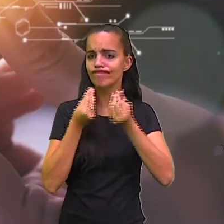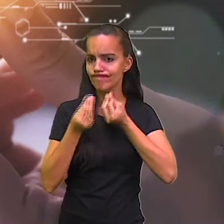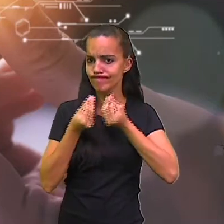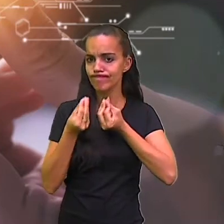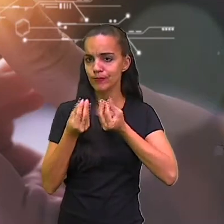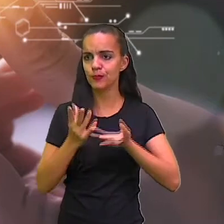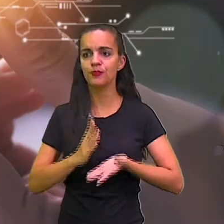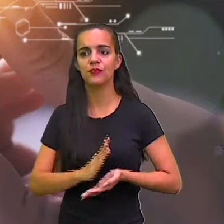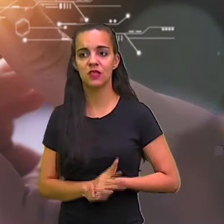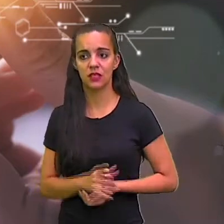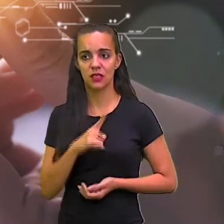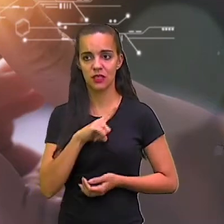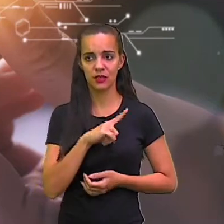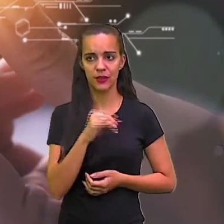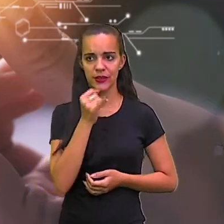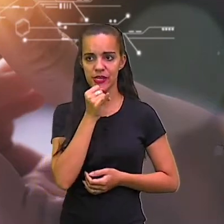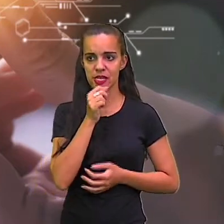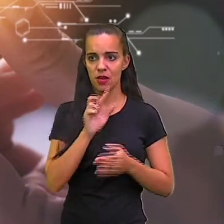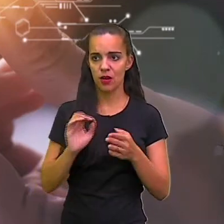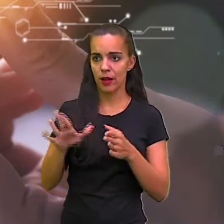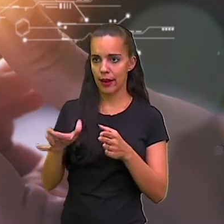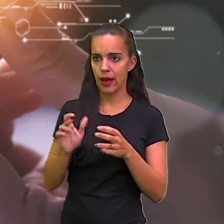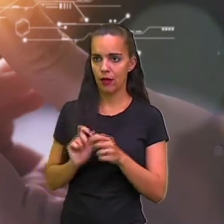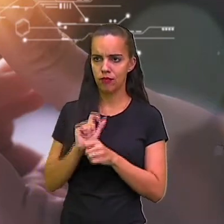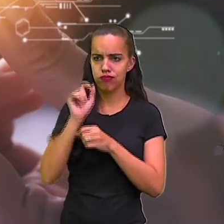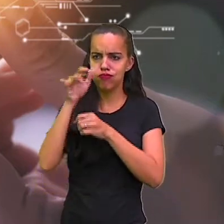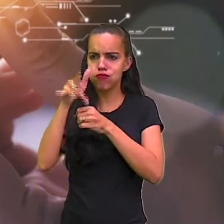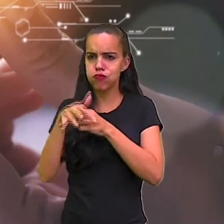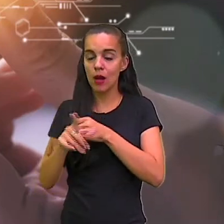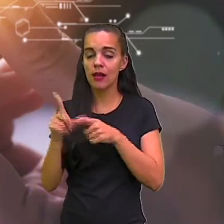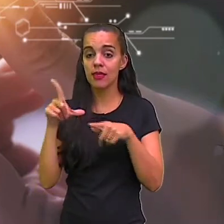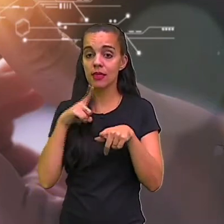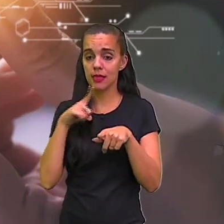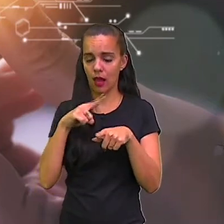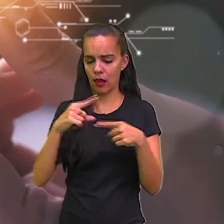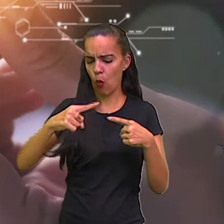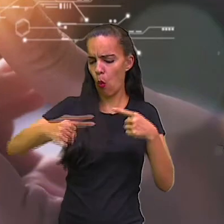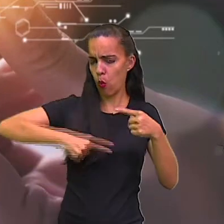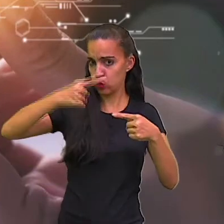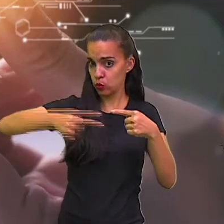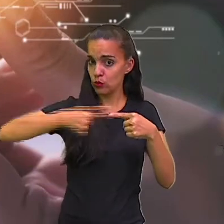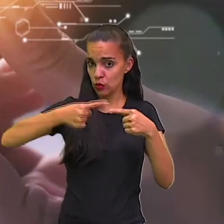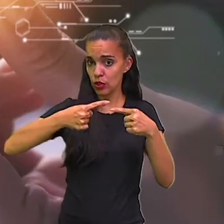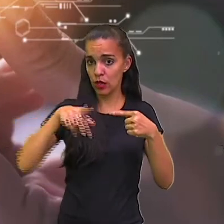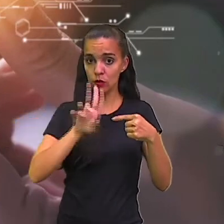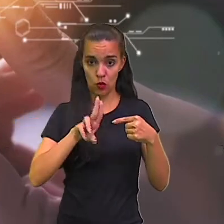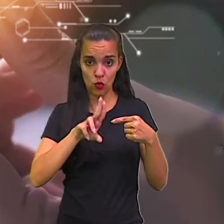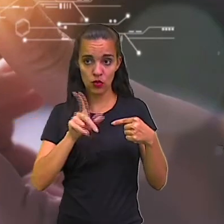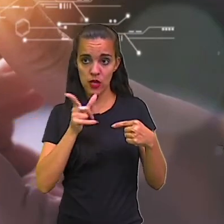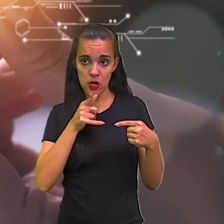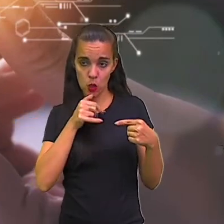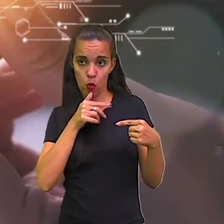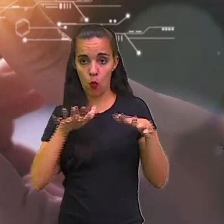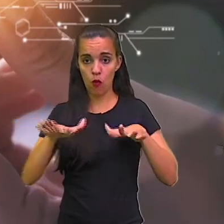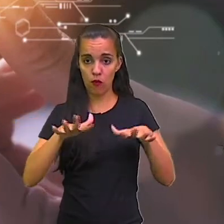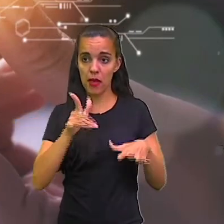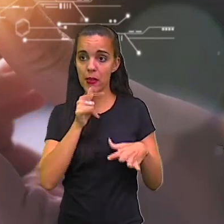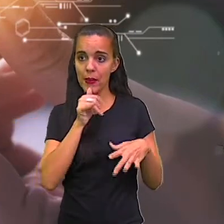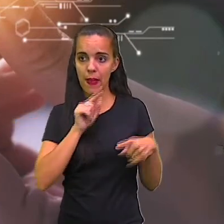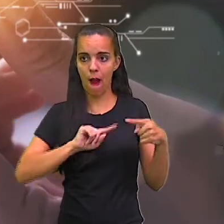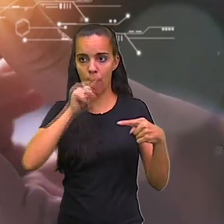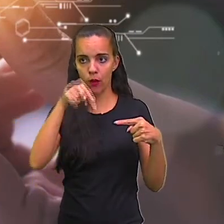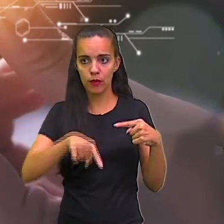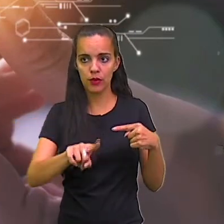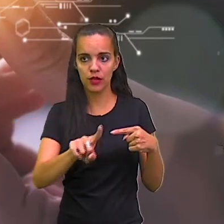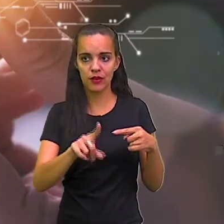casa e ela marca do Movimento dos geradores passa por estações transformadoras de rede